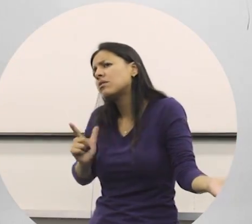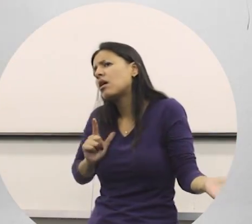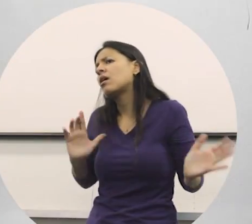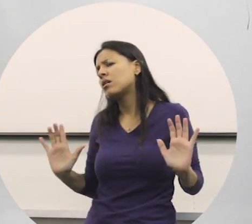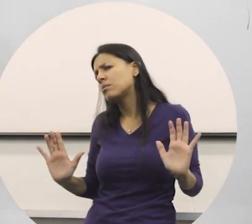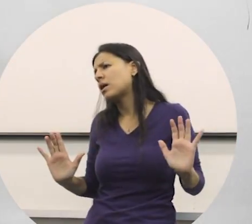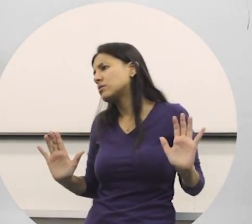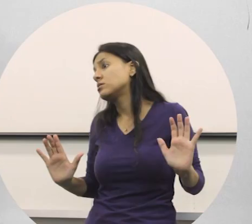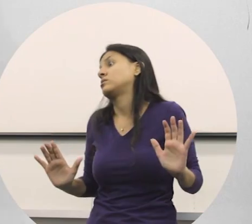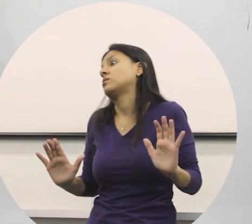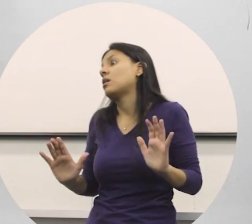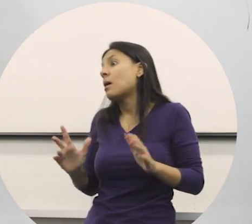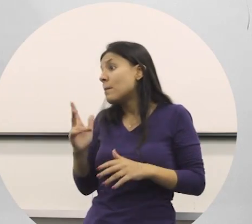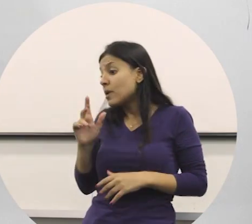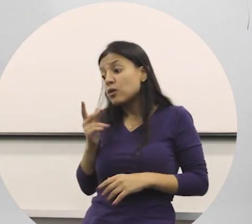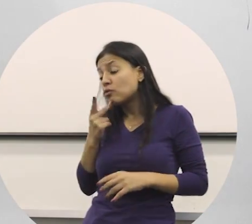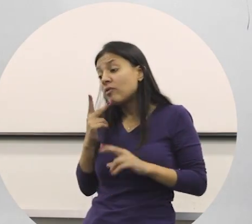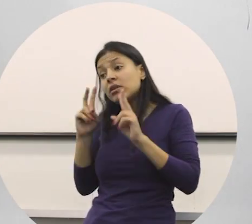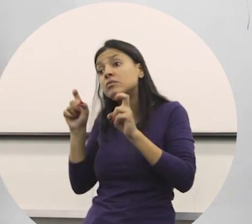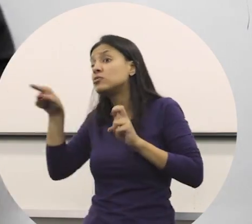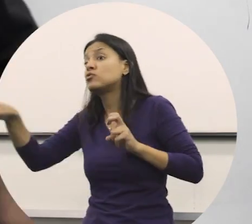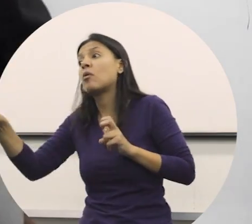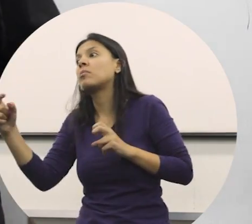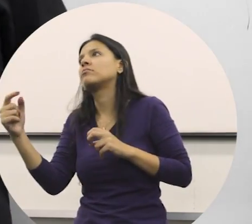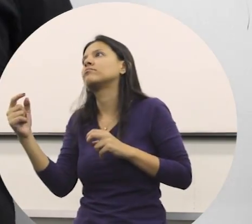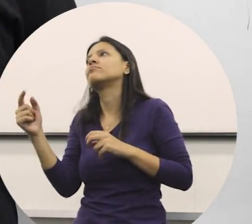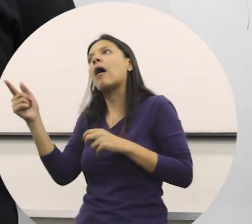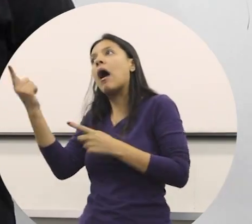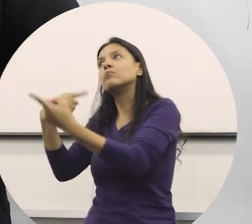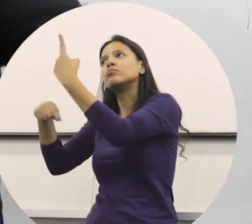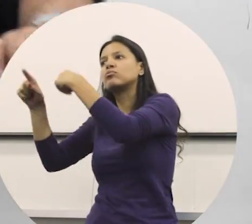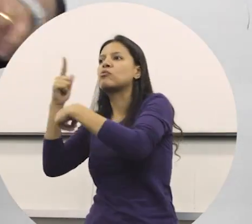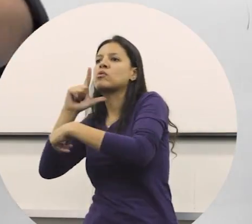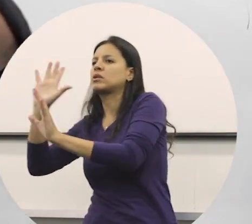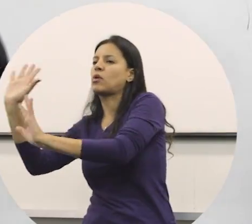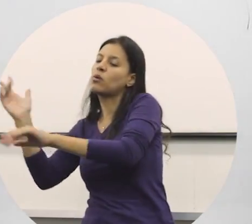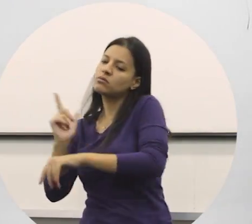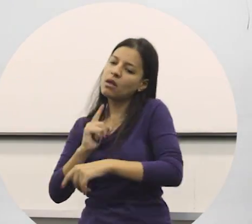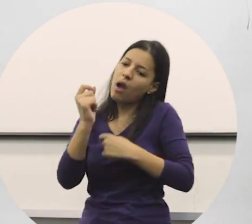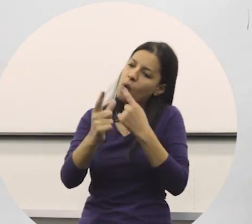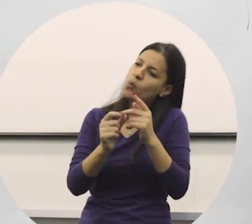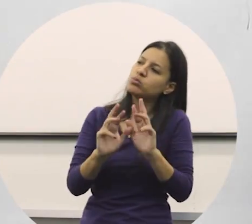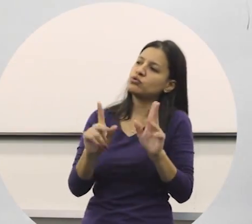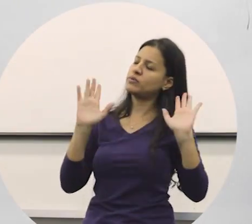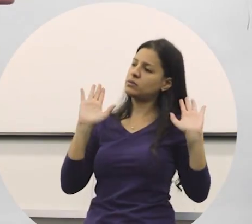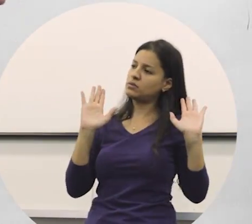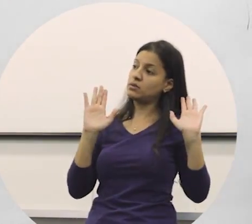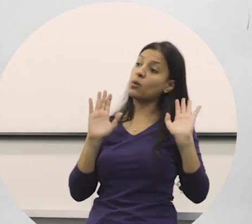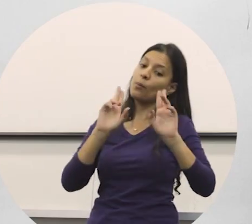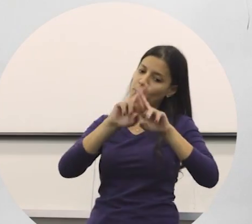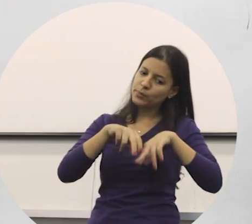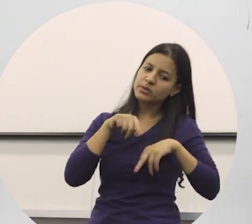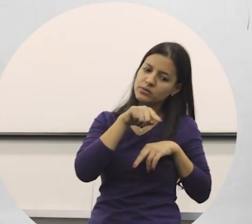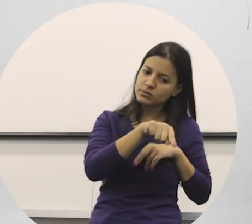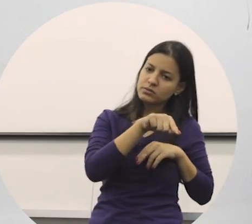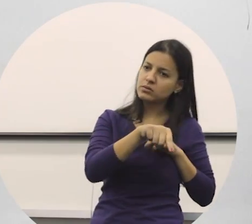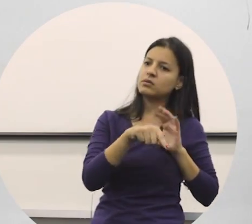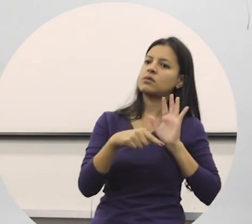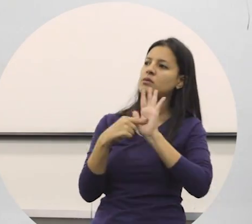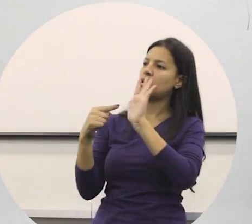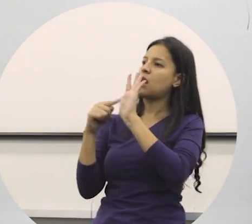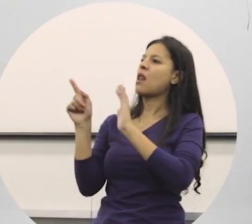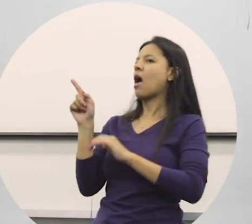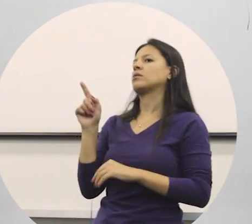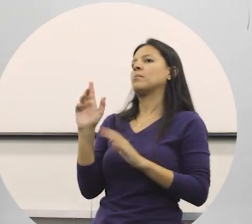bom? Mas não é dessas pessoas que a gente está falando. Existem exceções às regras. E geralmente são essas que são apresentadas nos papers, né?